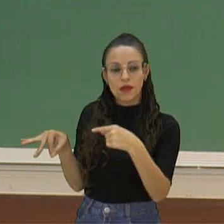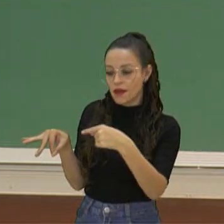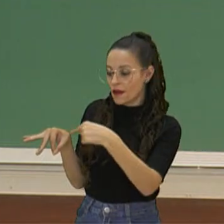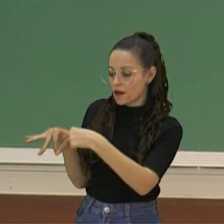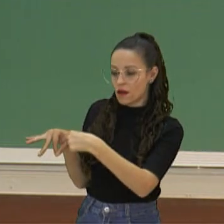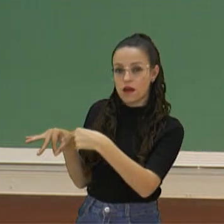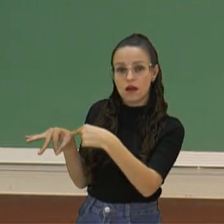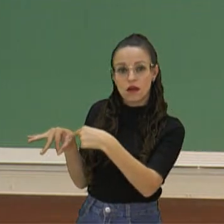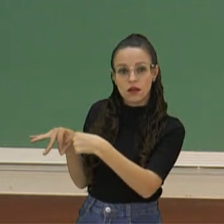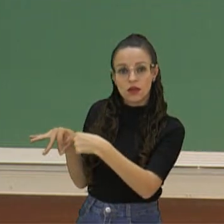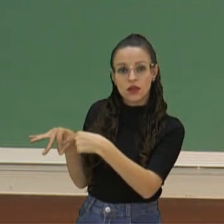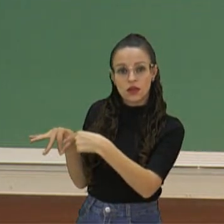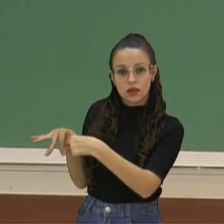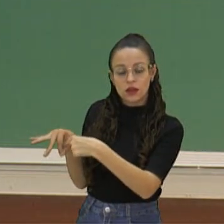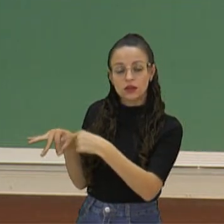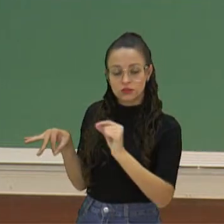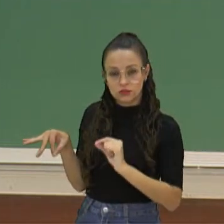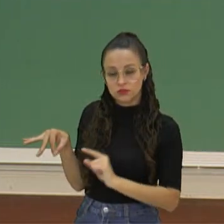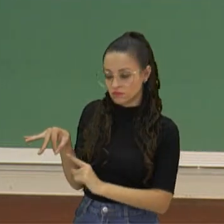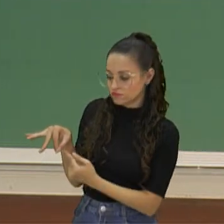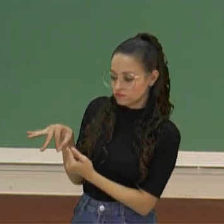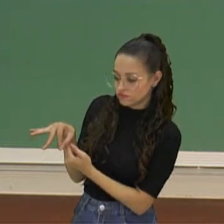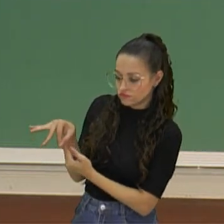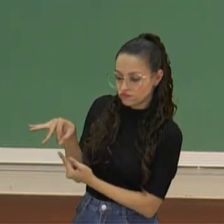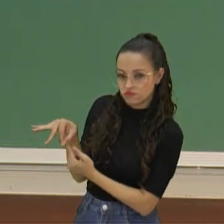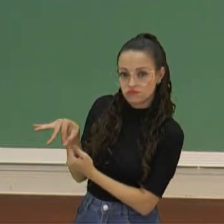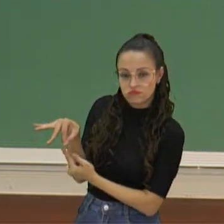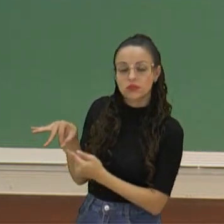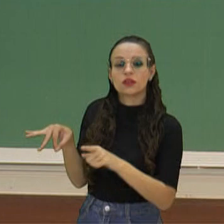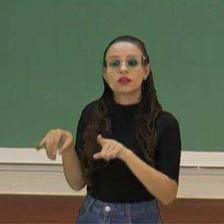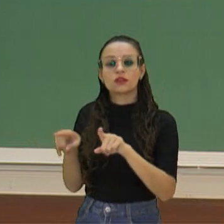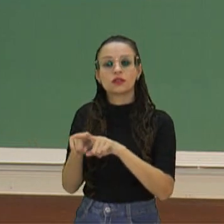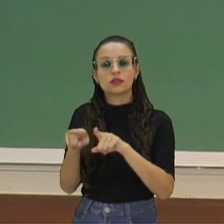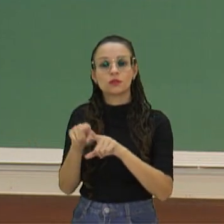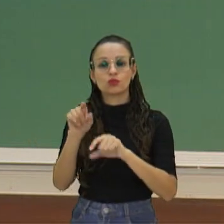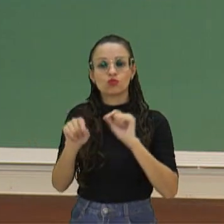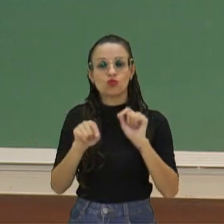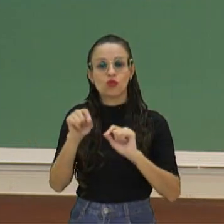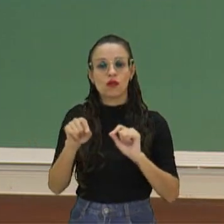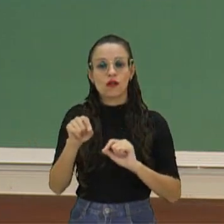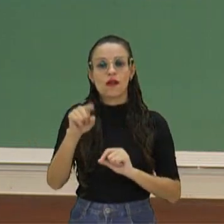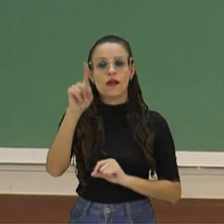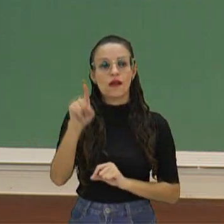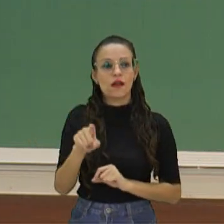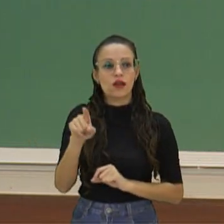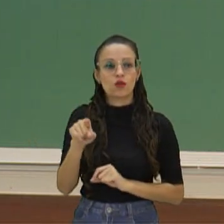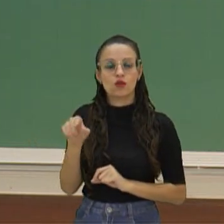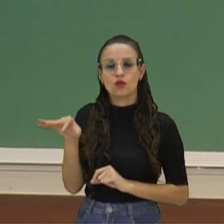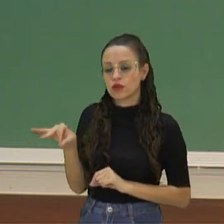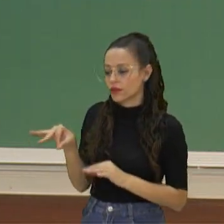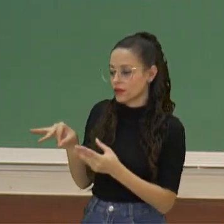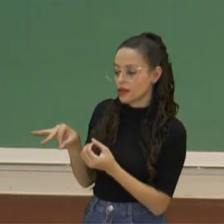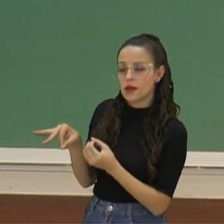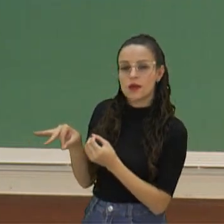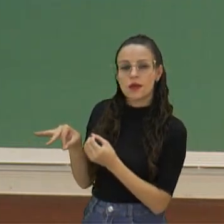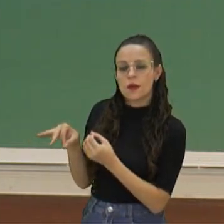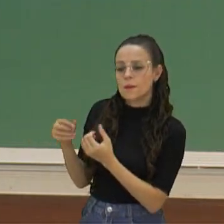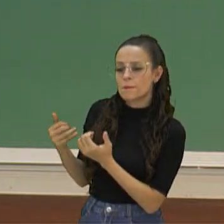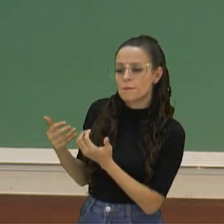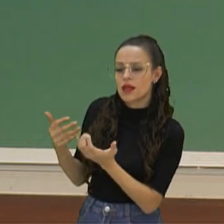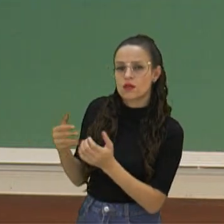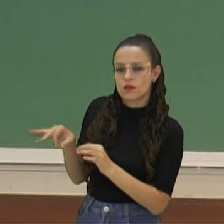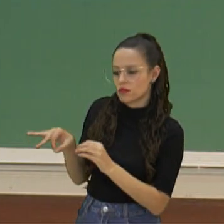vagina, que é um canal um pouquinho maior do que a uretra, né? E assim, de um modo geral, os pelos pubianos que envolvem tudo isso